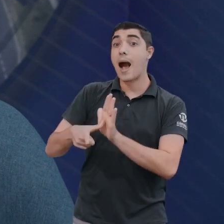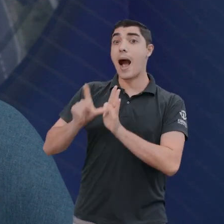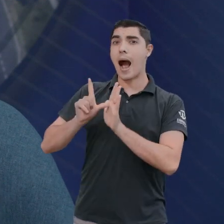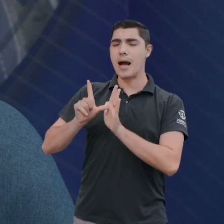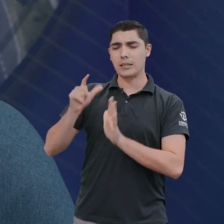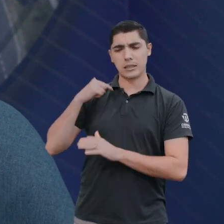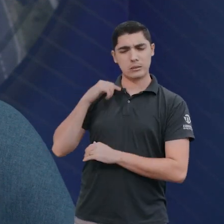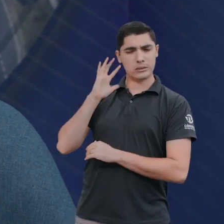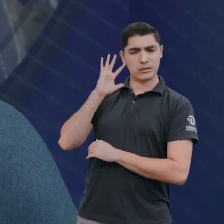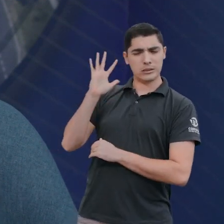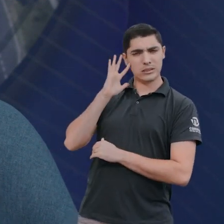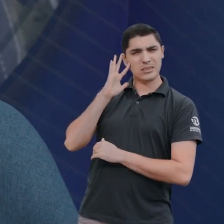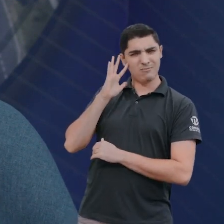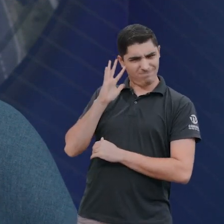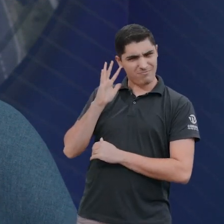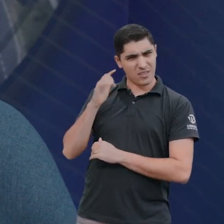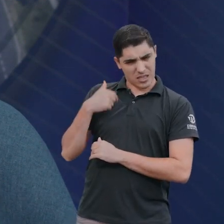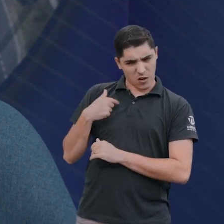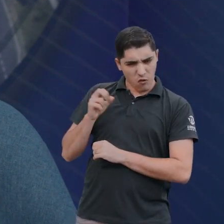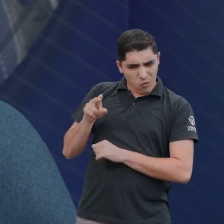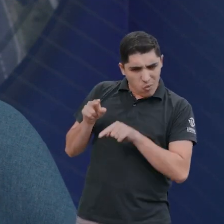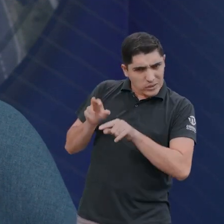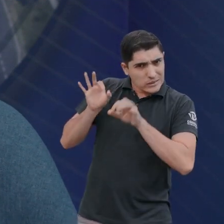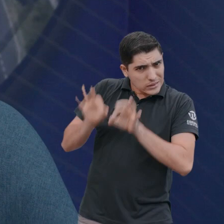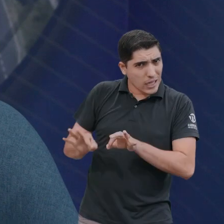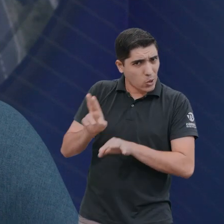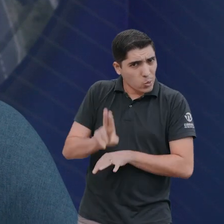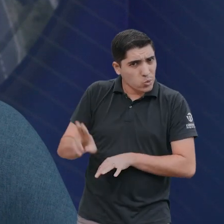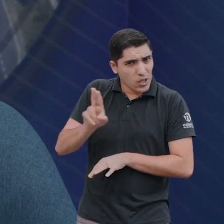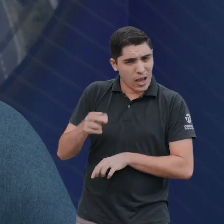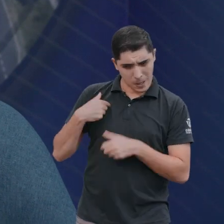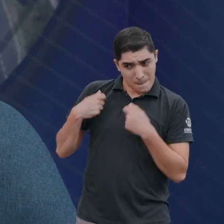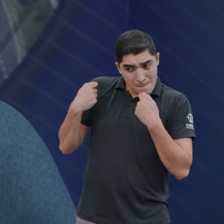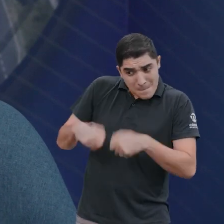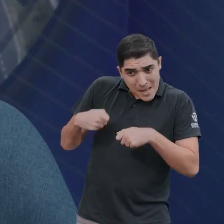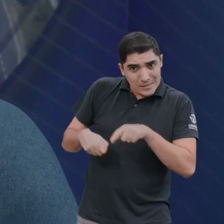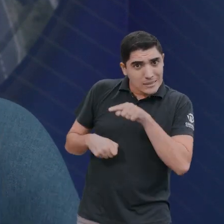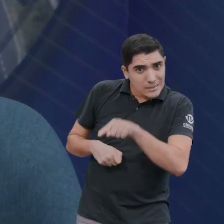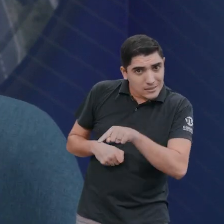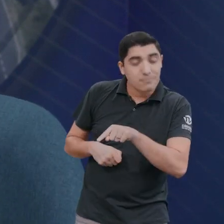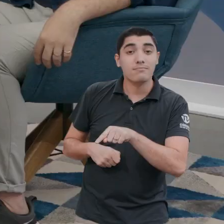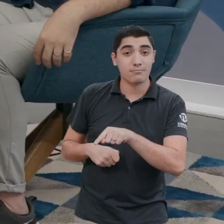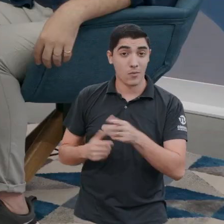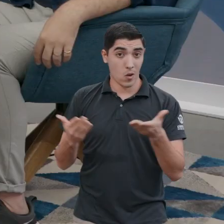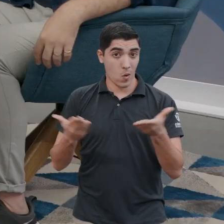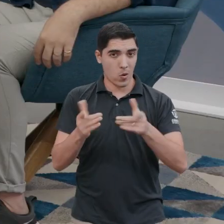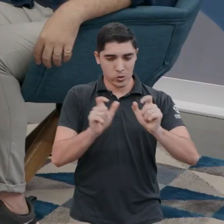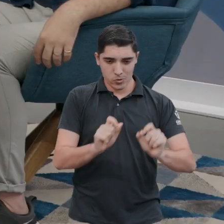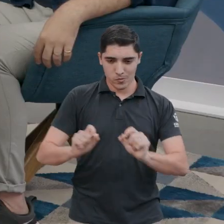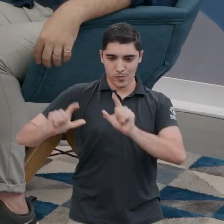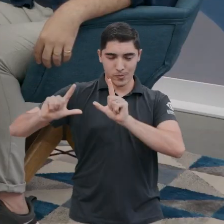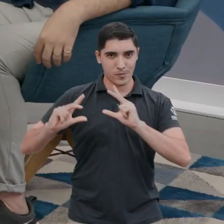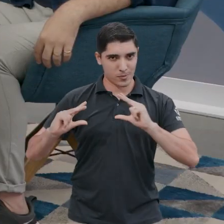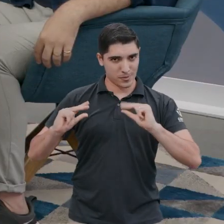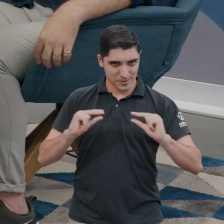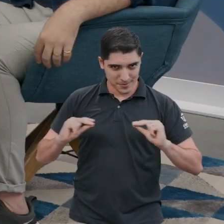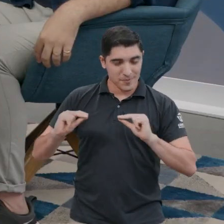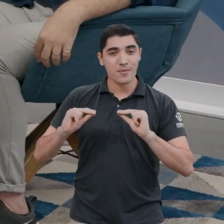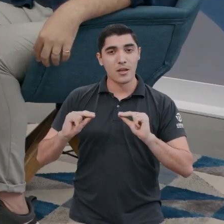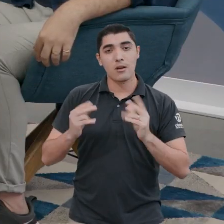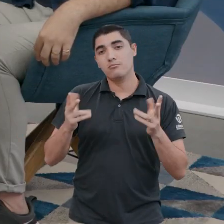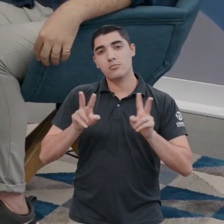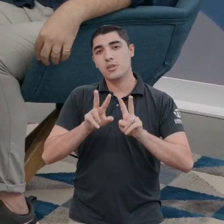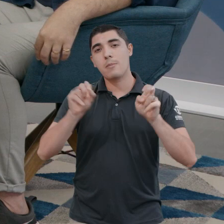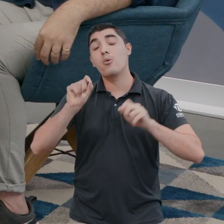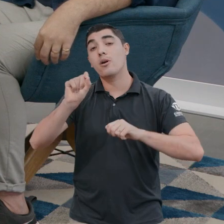coisa que seja, se pergunta, será mesmo que eu vou usar, que eu preciso disso? No Diálogos da Cidade de hoje